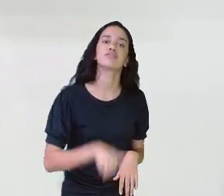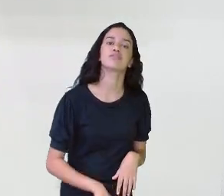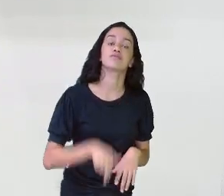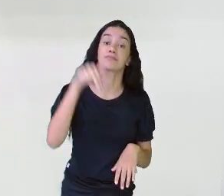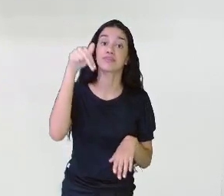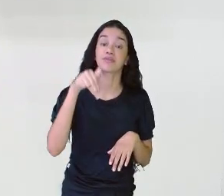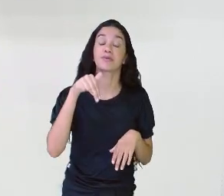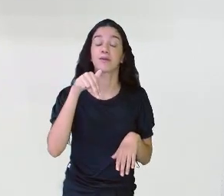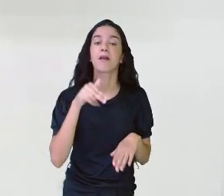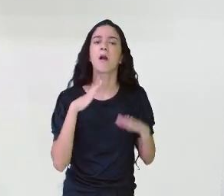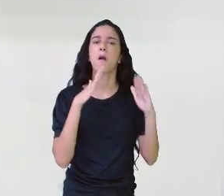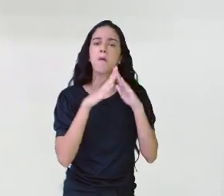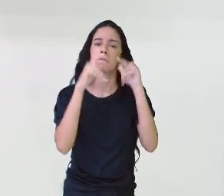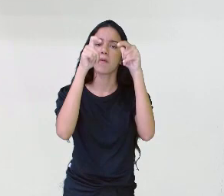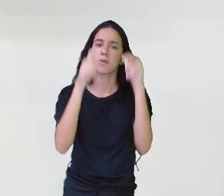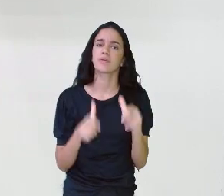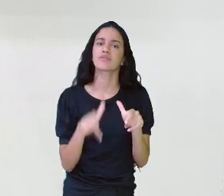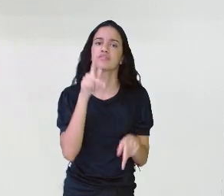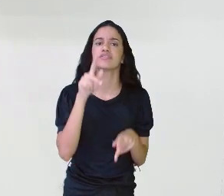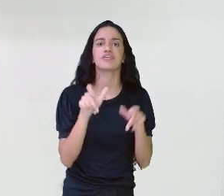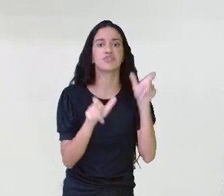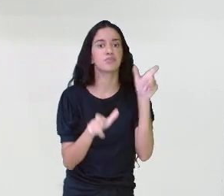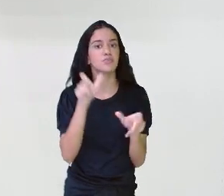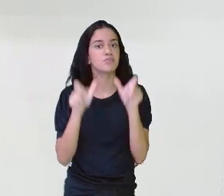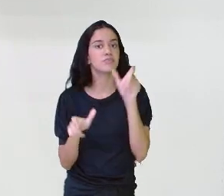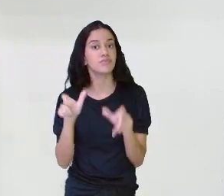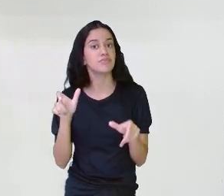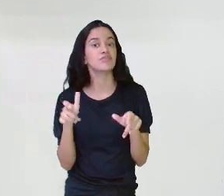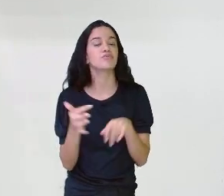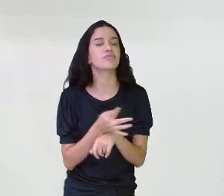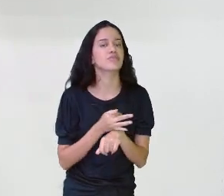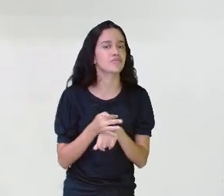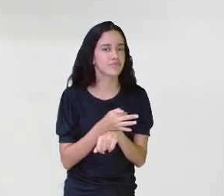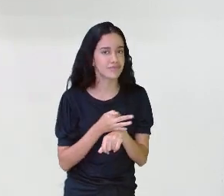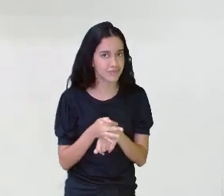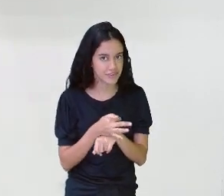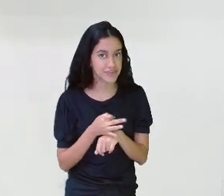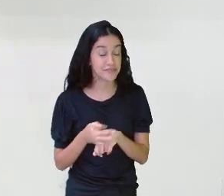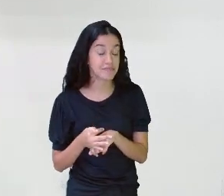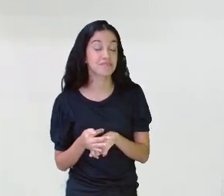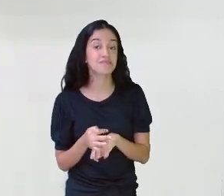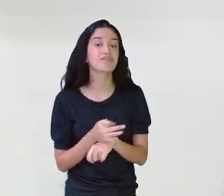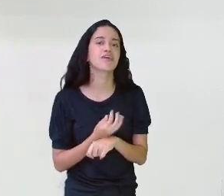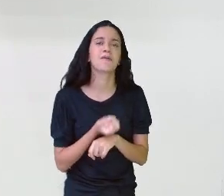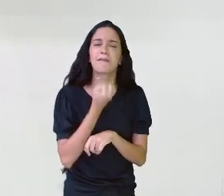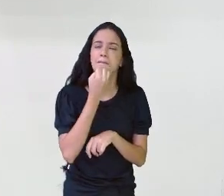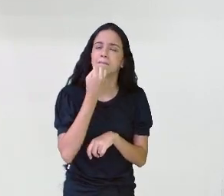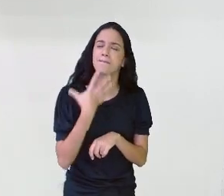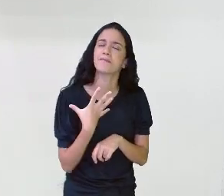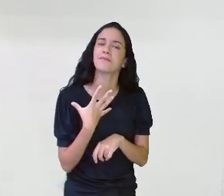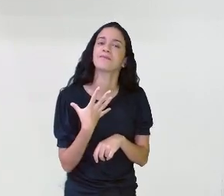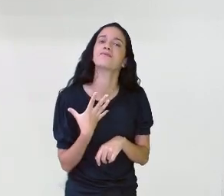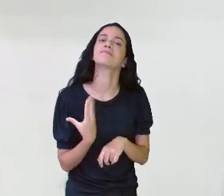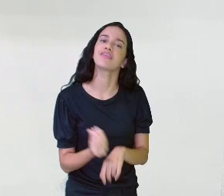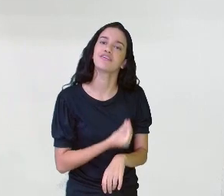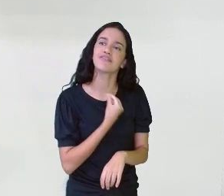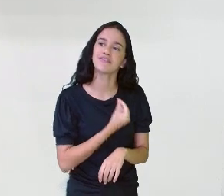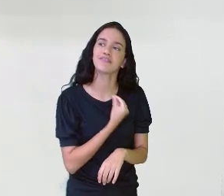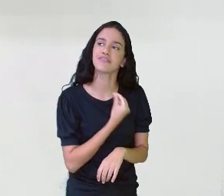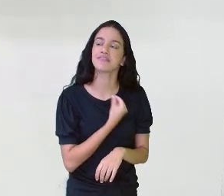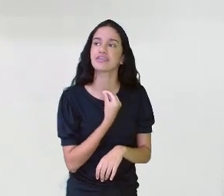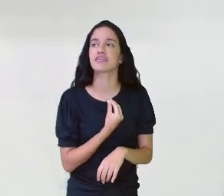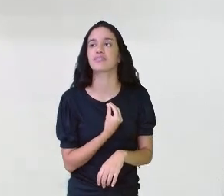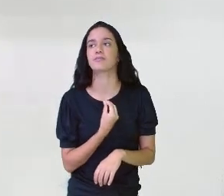Nordeste moramos onde as pessoas passam férias, não é isso? E que coisa boa viver nessa